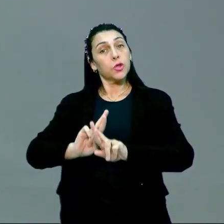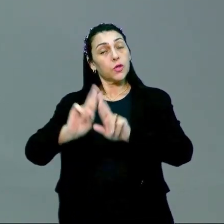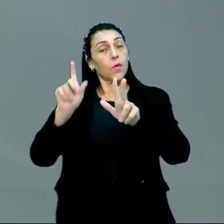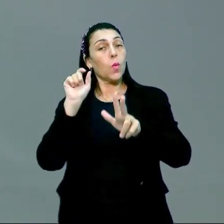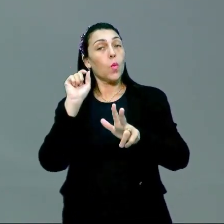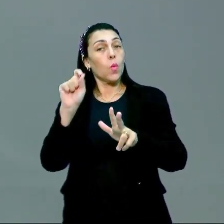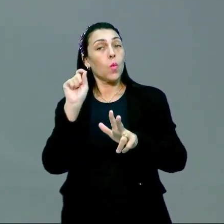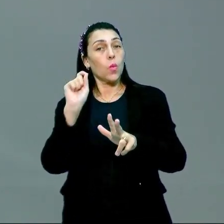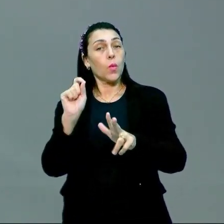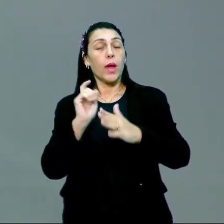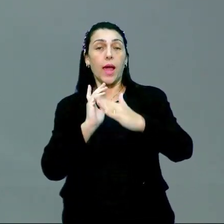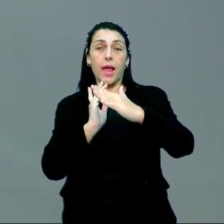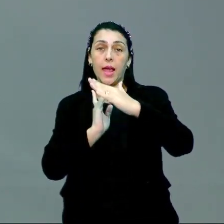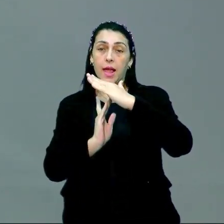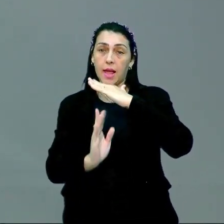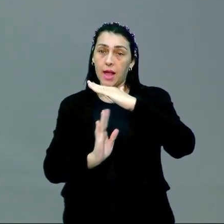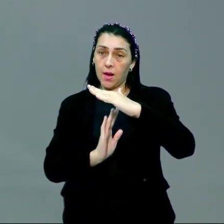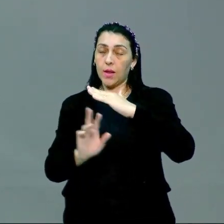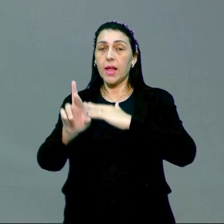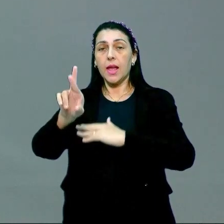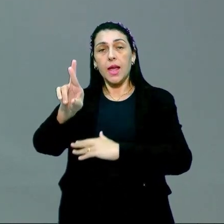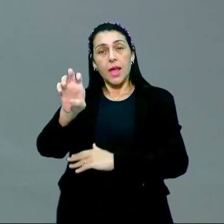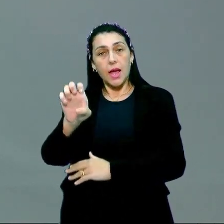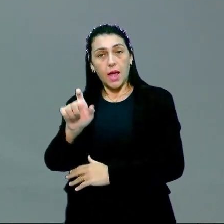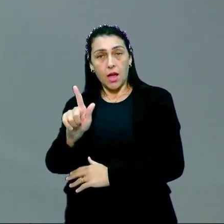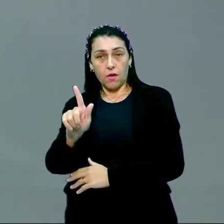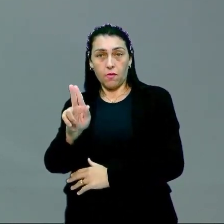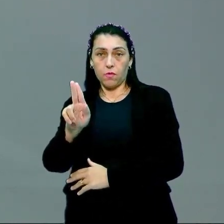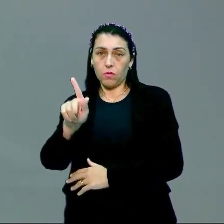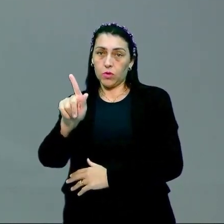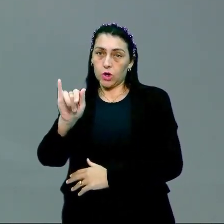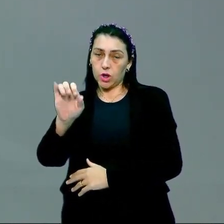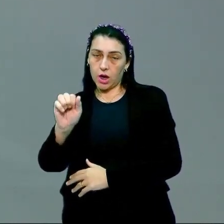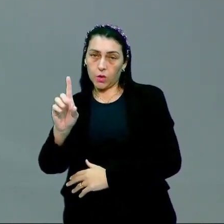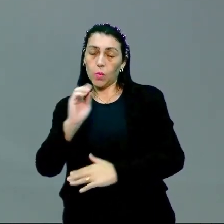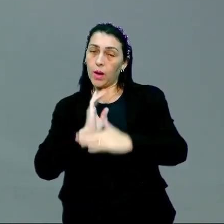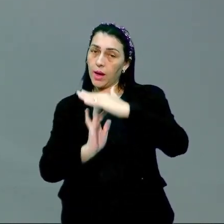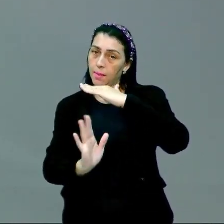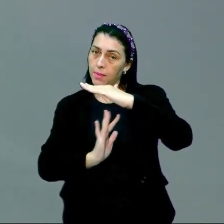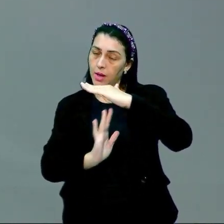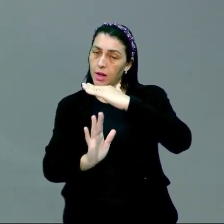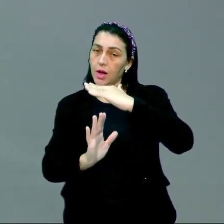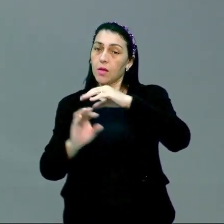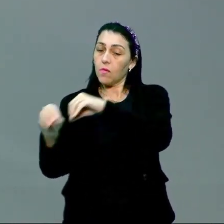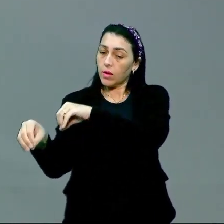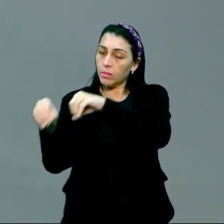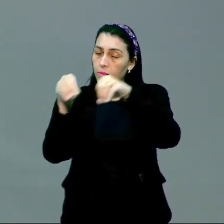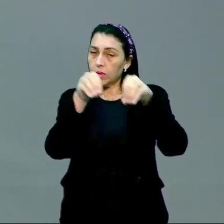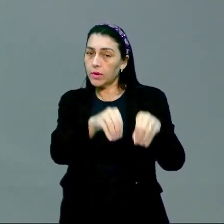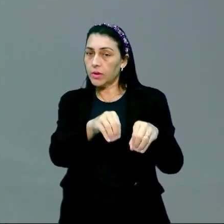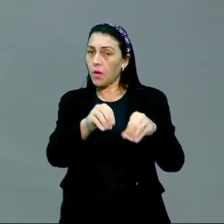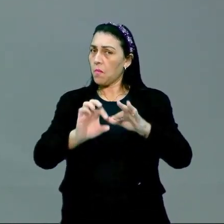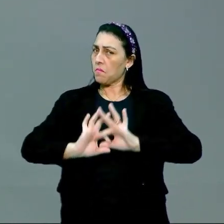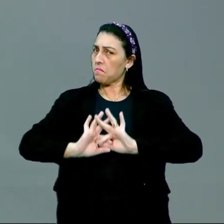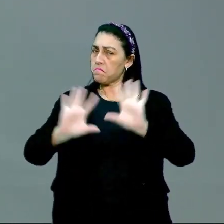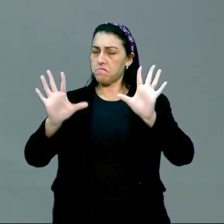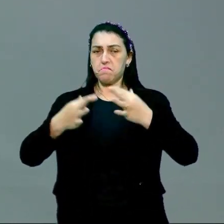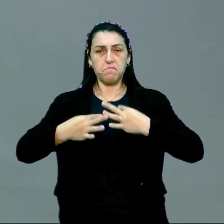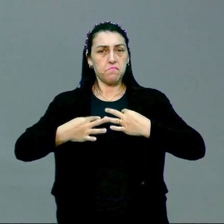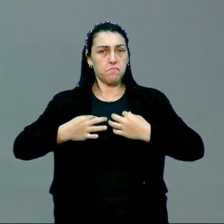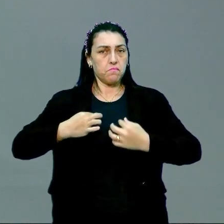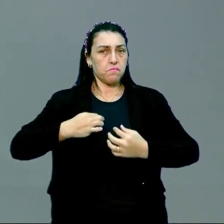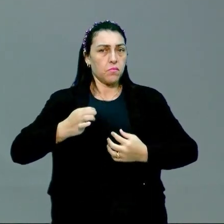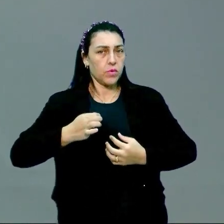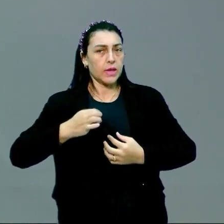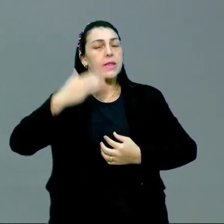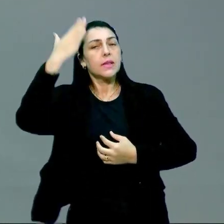que é um imigrante e um refugiado, né? O imigrante, ele faz uma migração, um deslocamento voluntário, ele sai